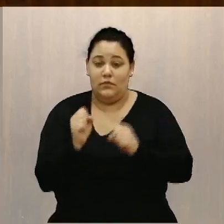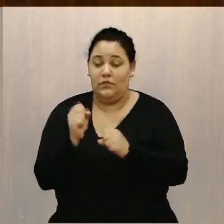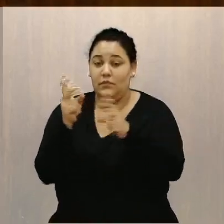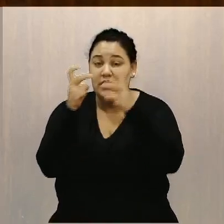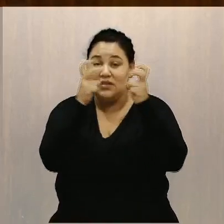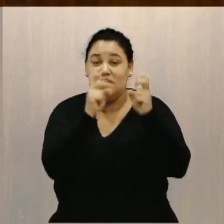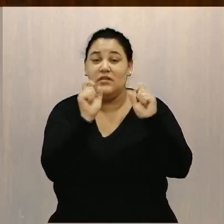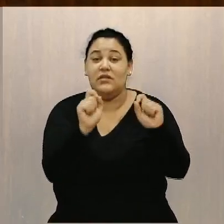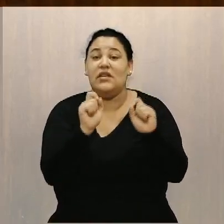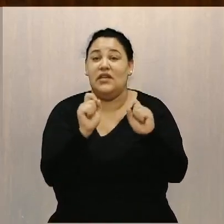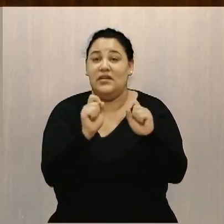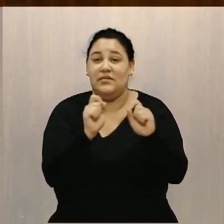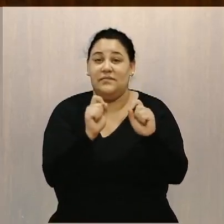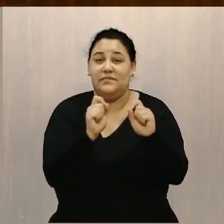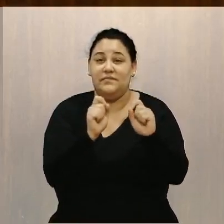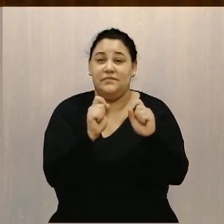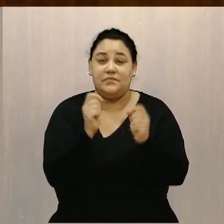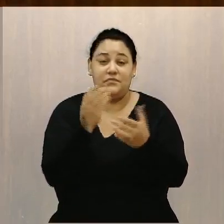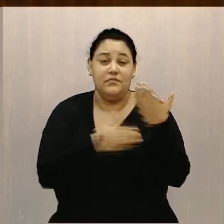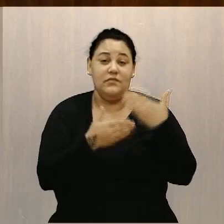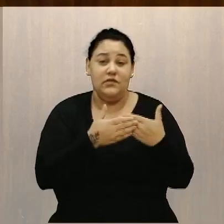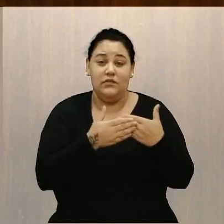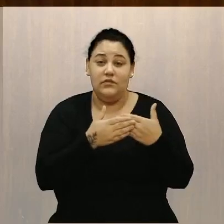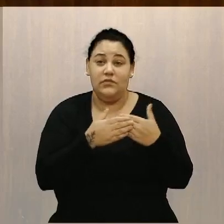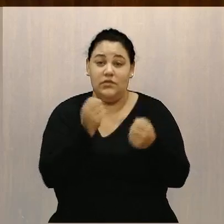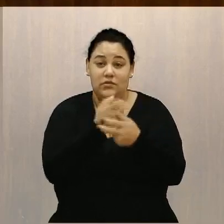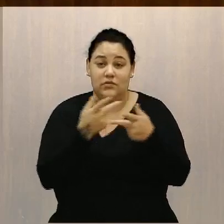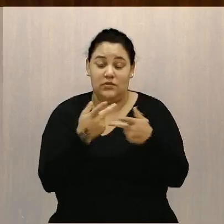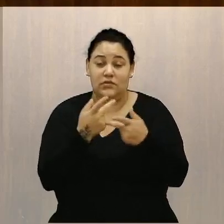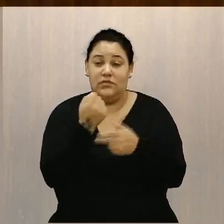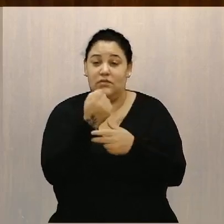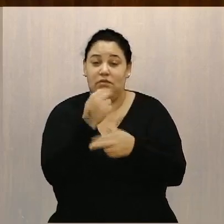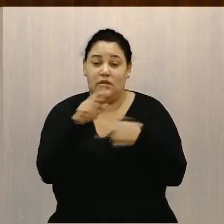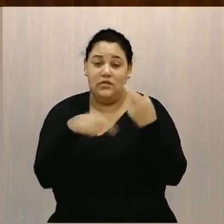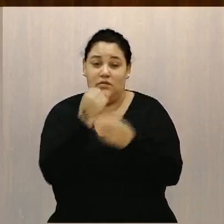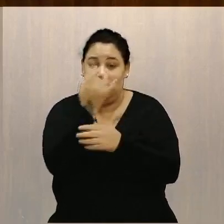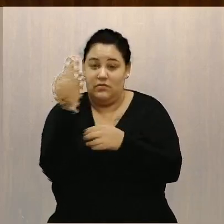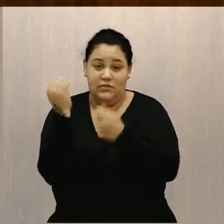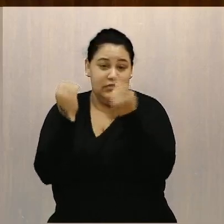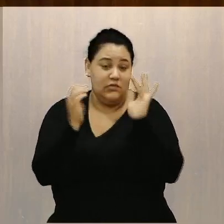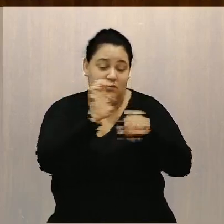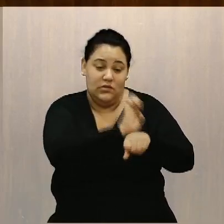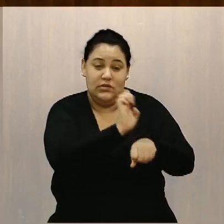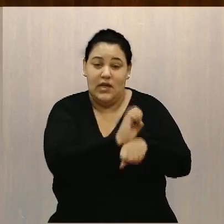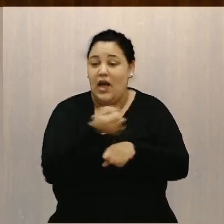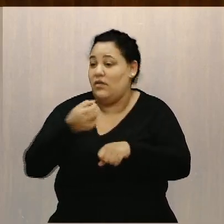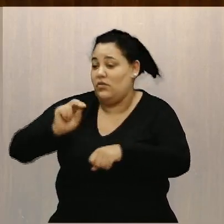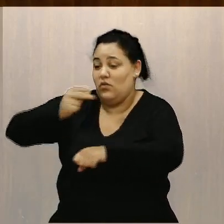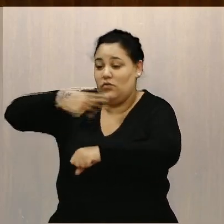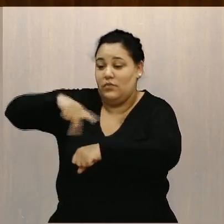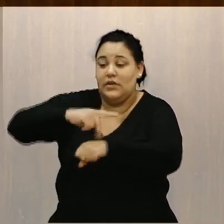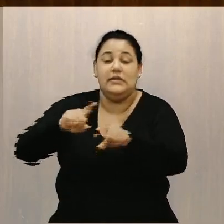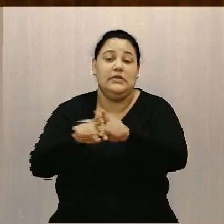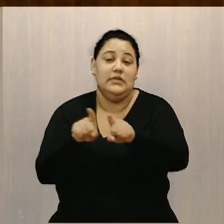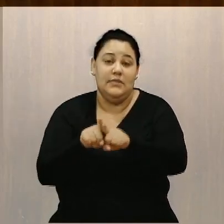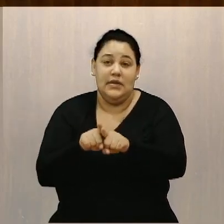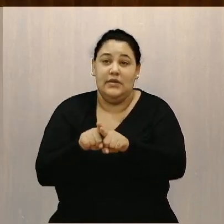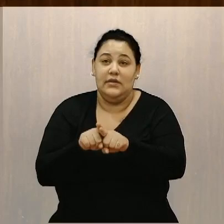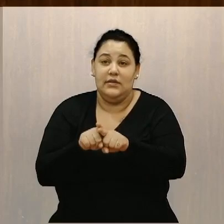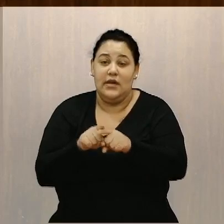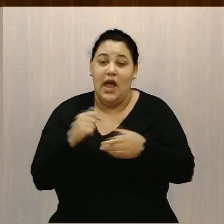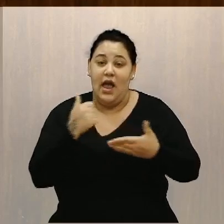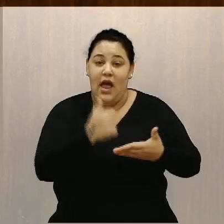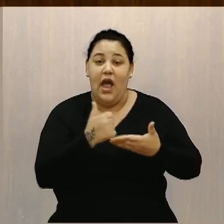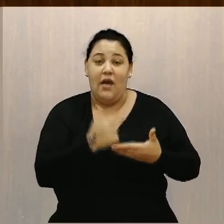o desmonte de toda essa regularização ambiental, seja no estado, seja no país, contribui